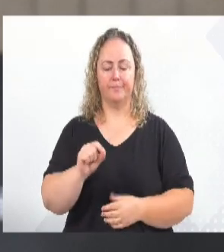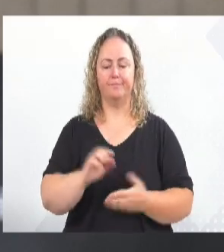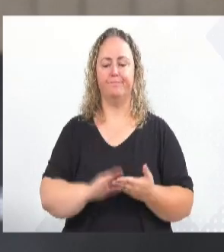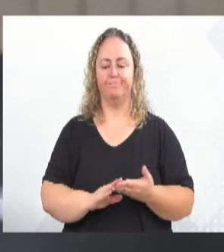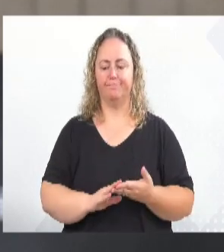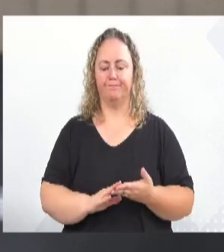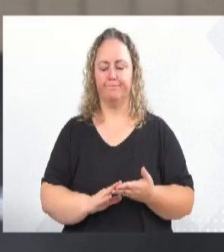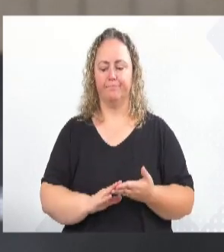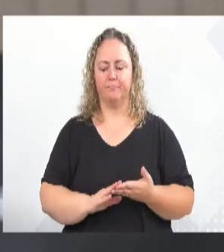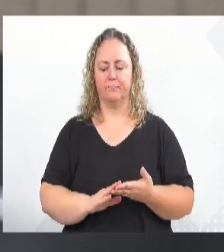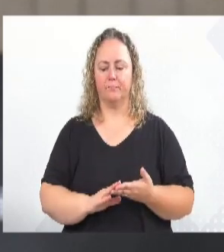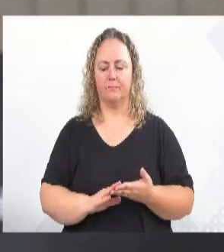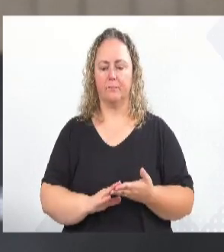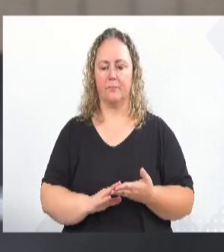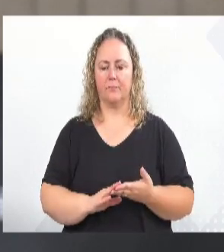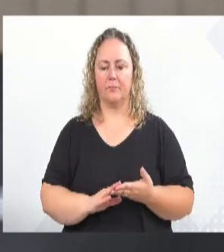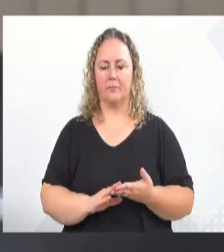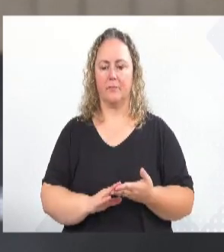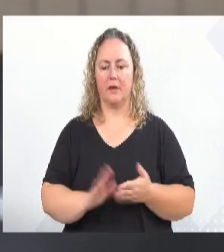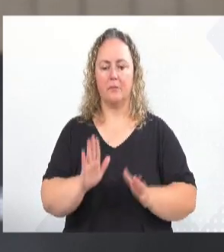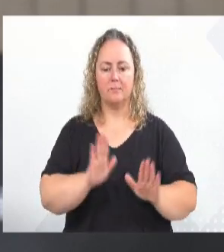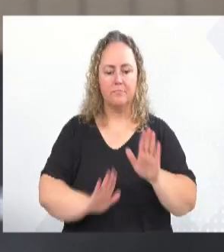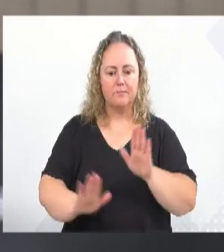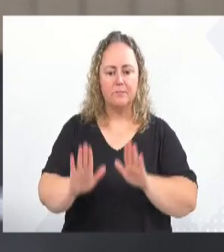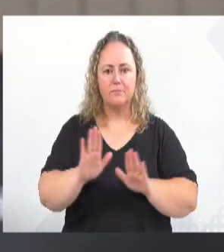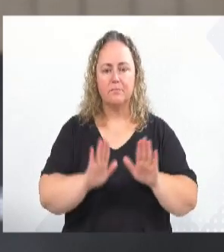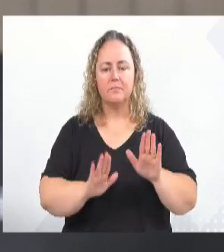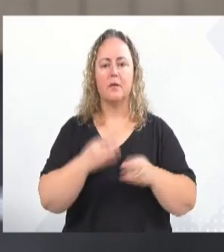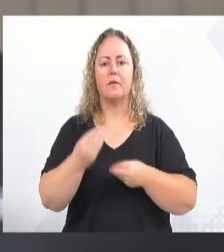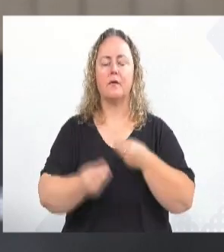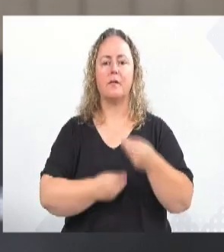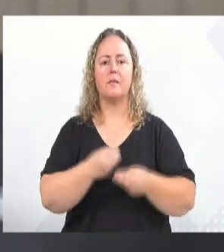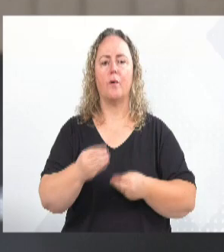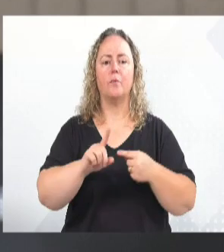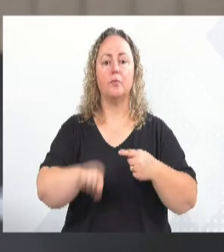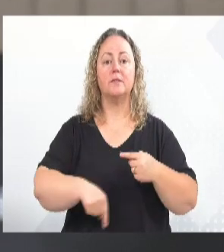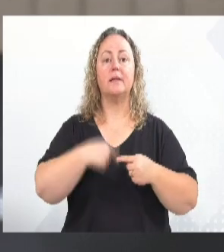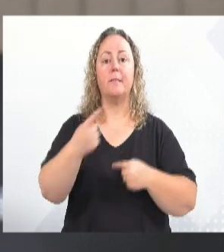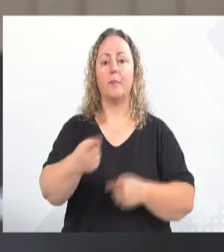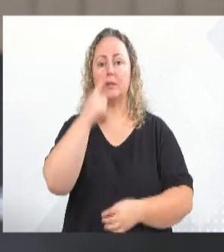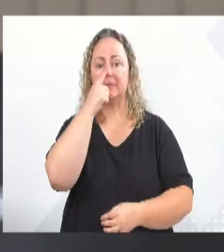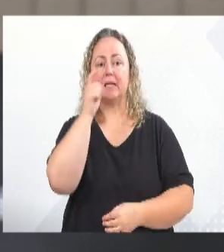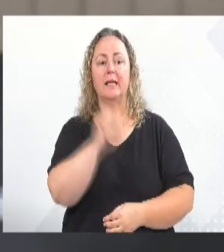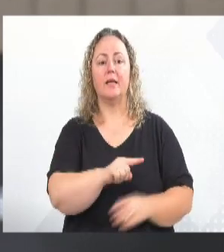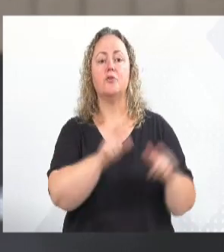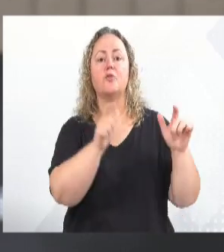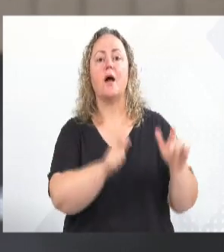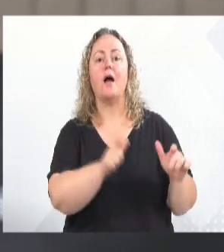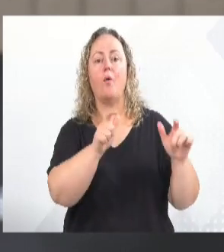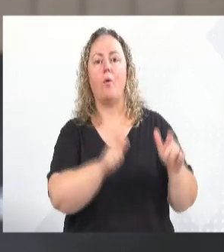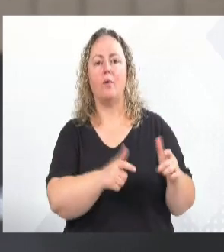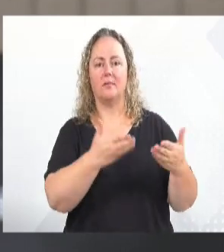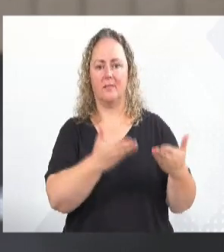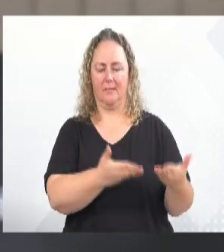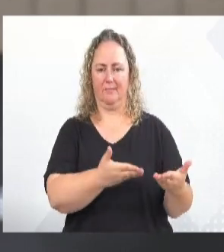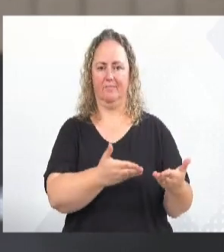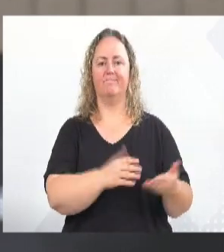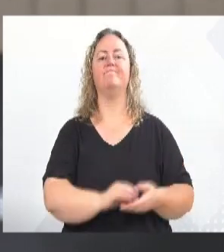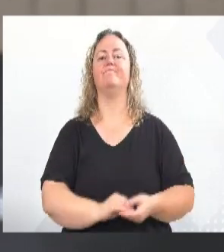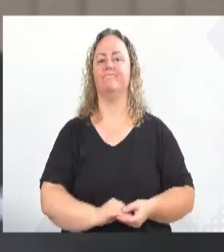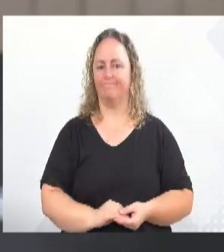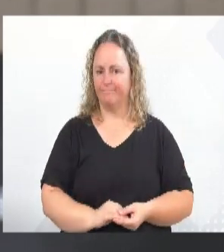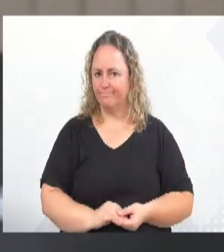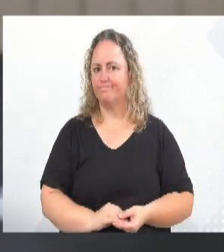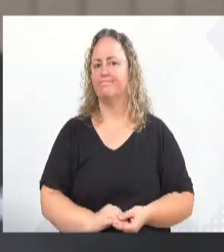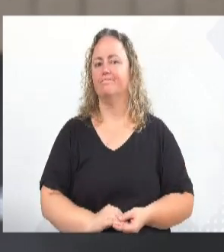no sentido de cuidar com o descarte da utilização do plástico. Então,